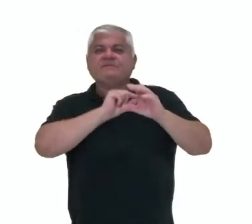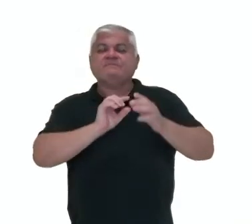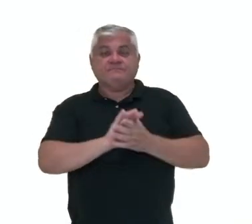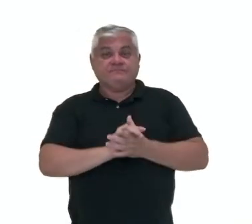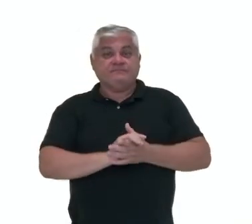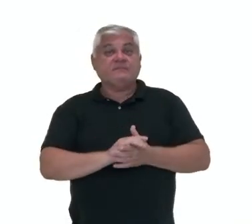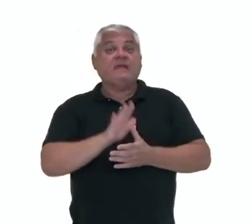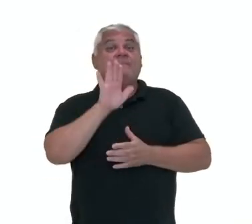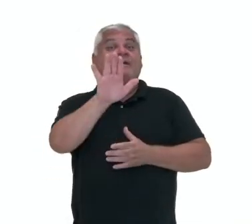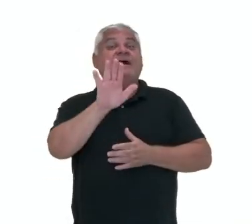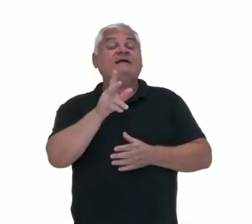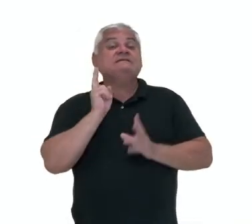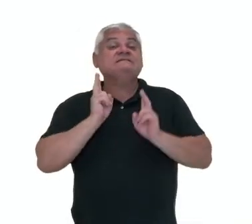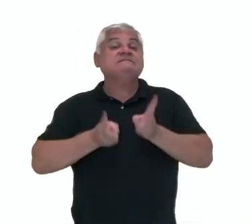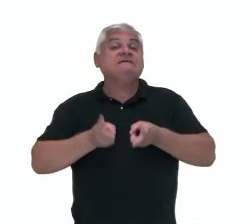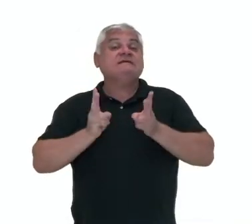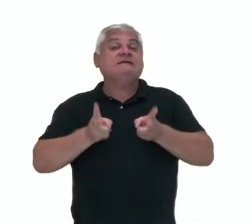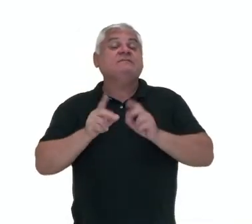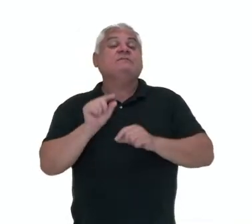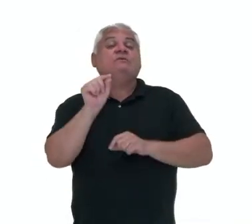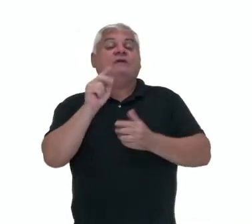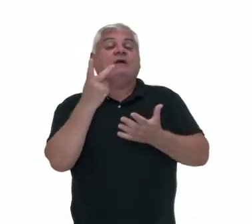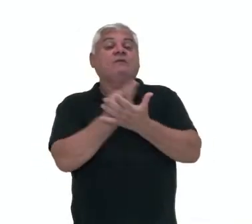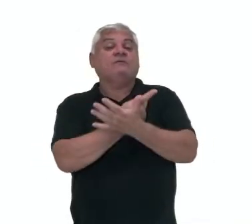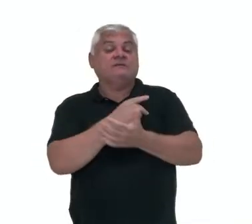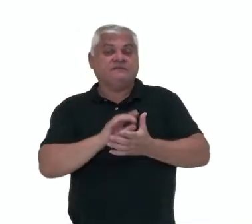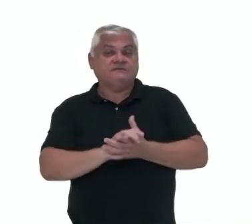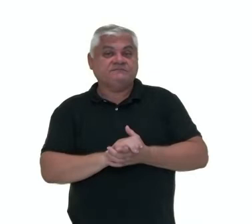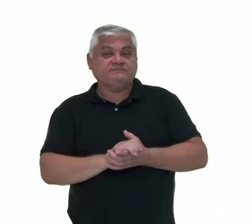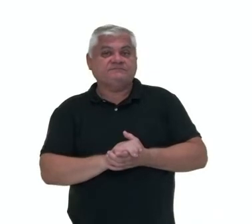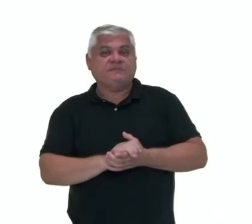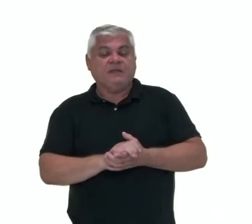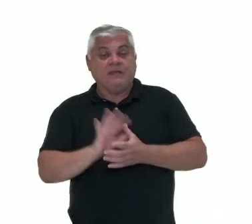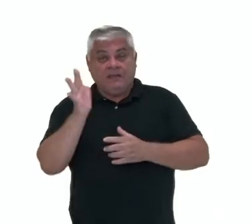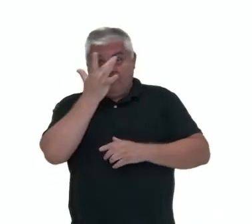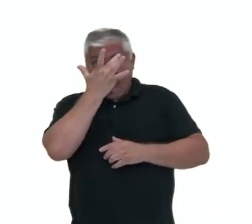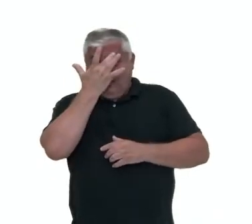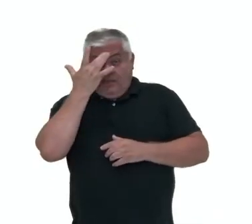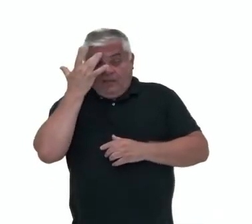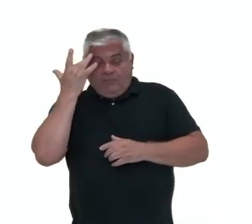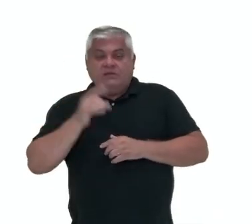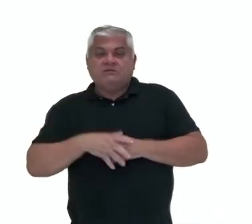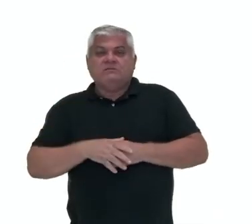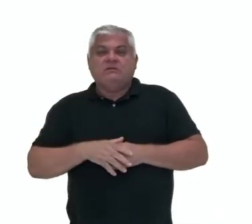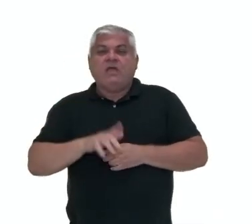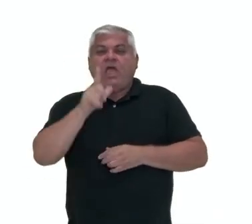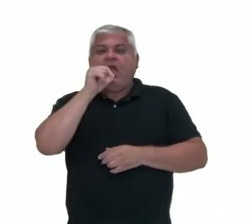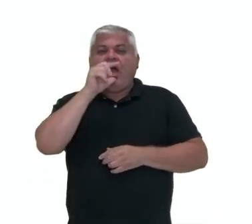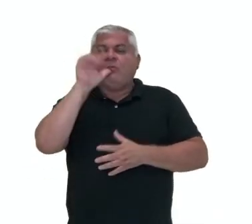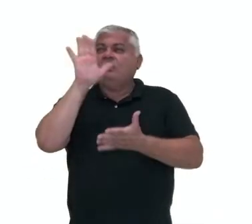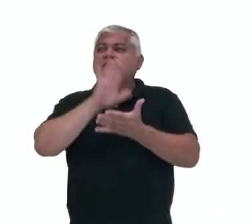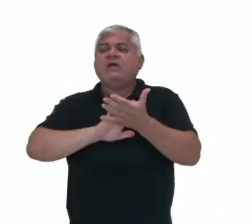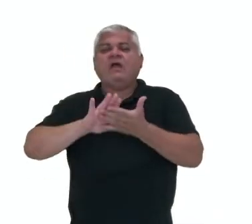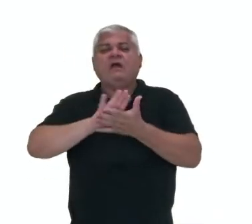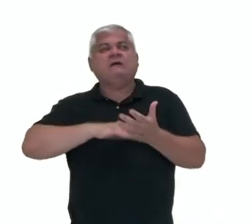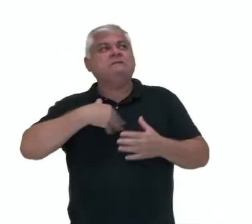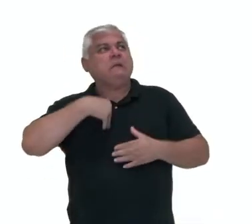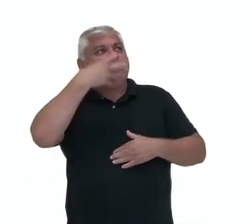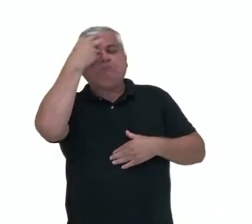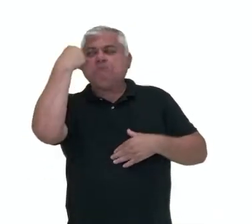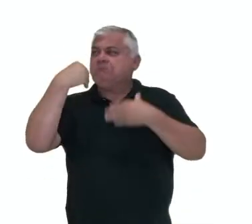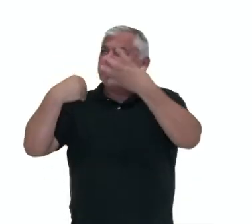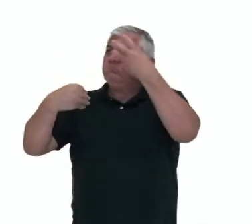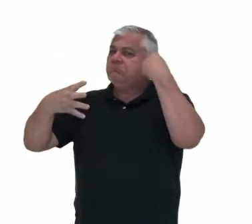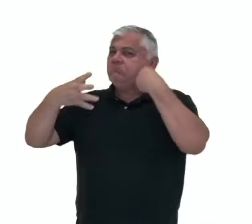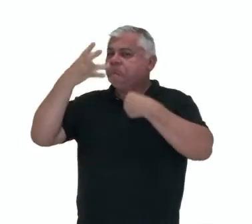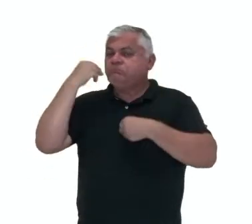Mas normalmente o que acontece quando a pessoa deixa de tomar água ou não está hidratado